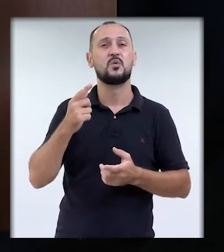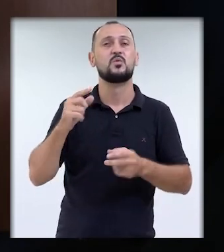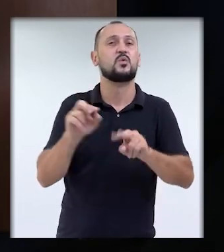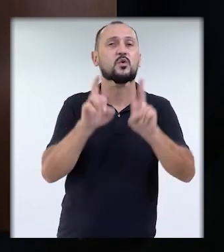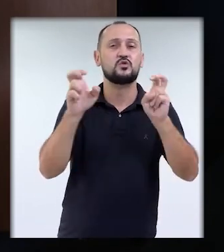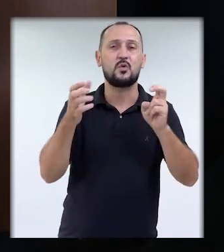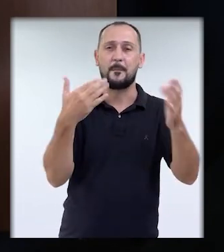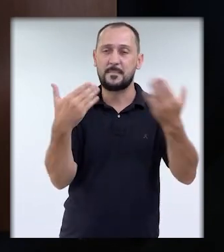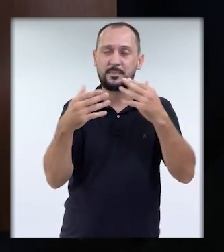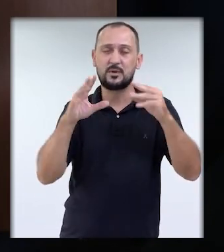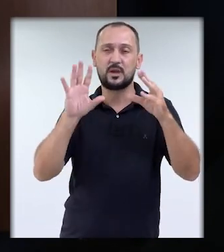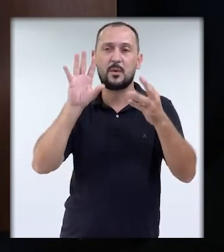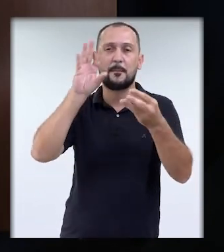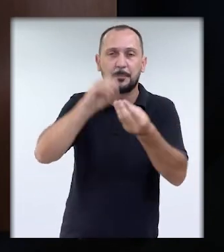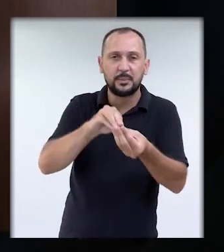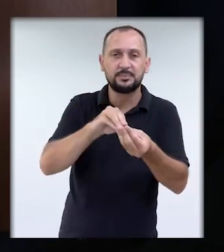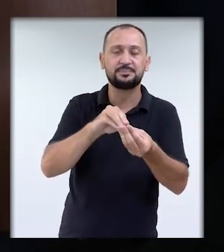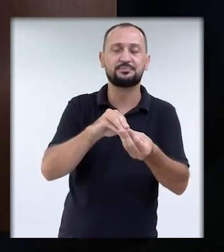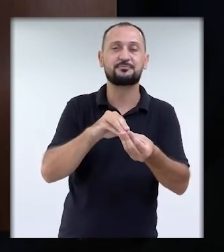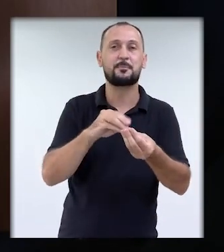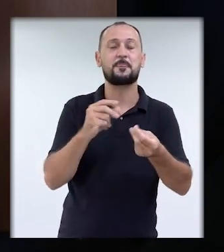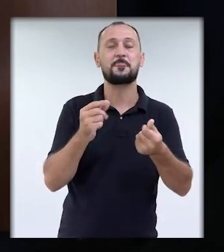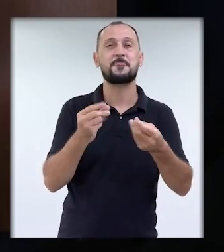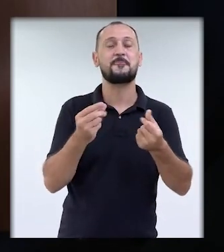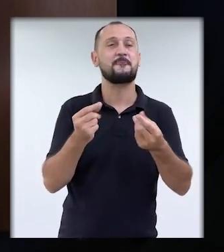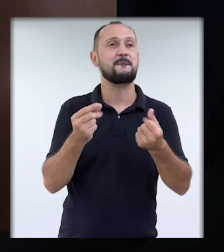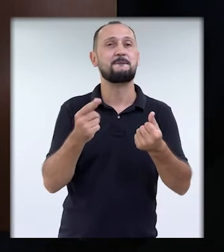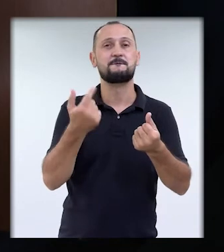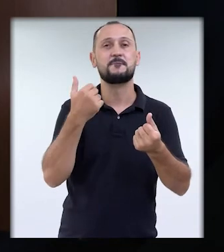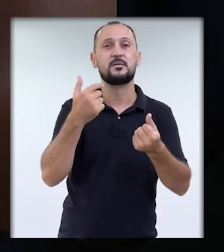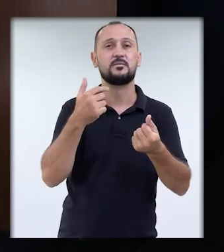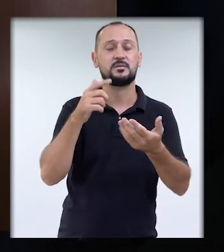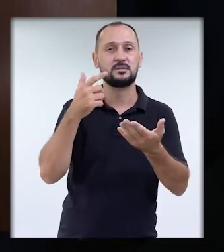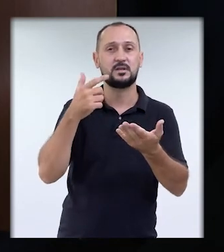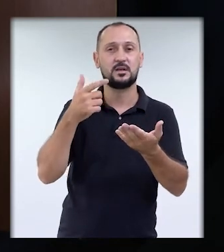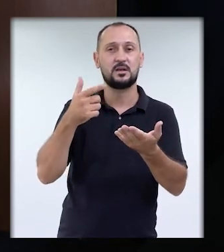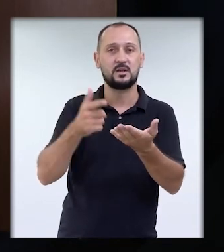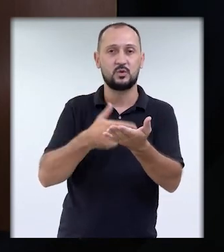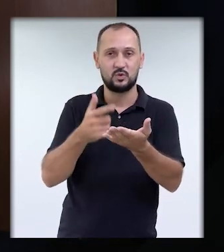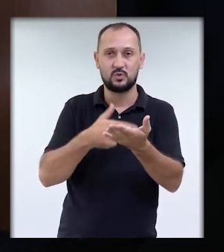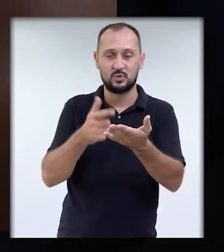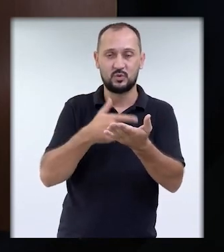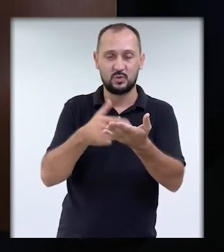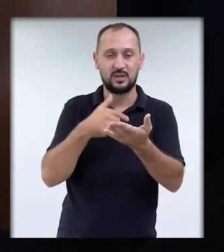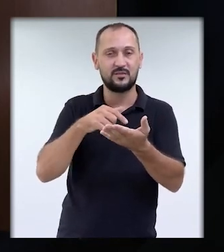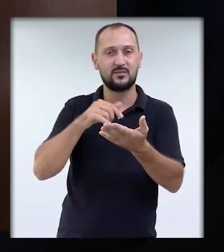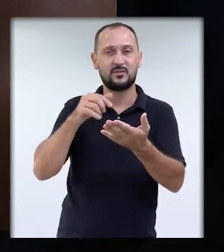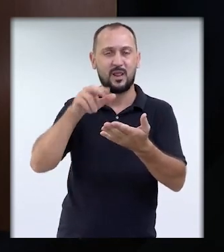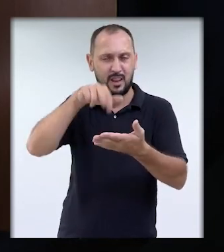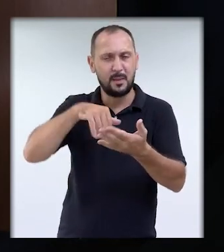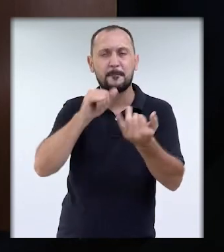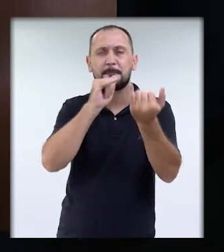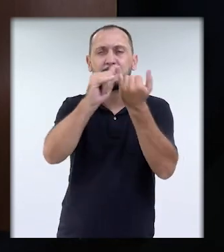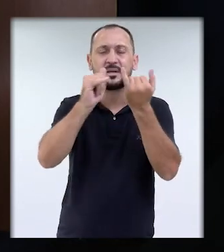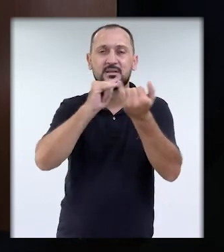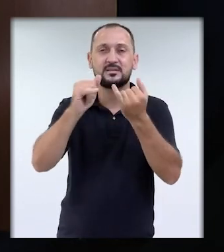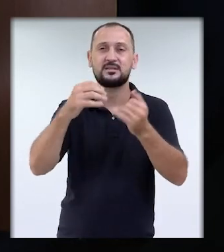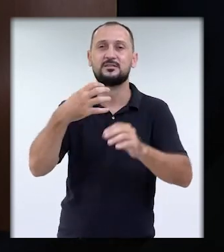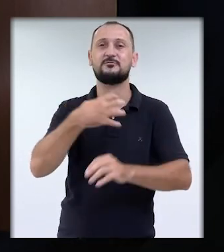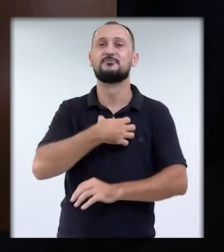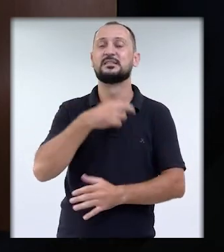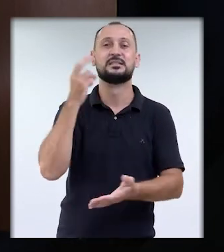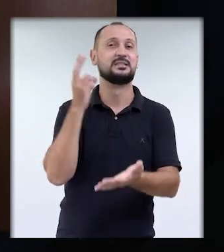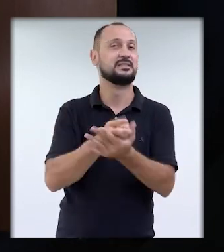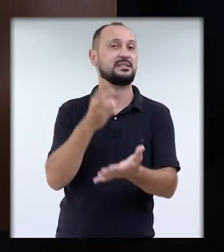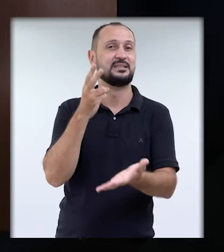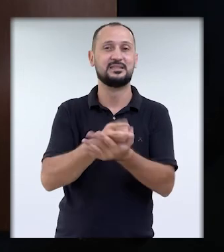fechar esse nosso bate-papo, queria que você lesse mais um trechinho de Mulheres que Correm com Lobos, que causa